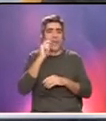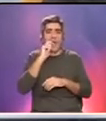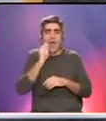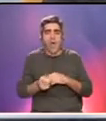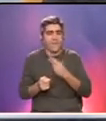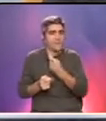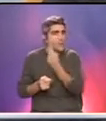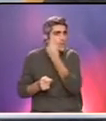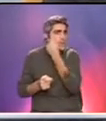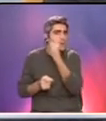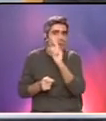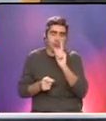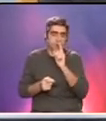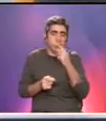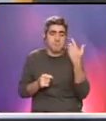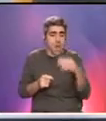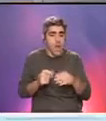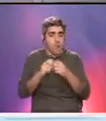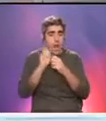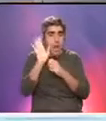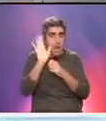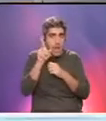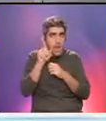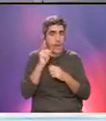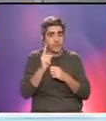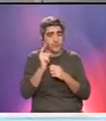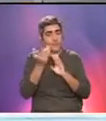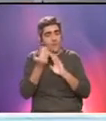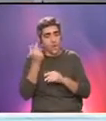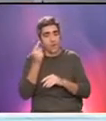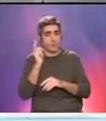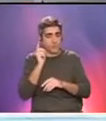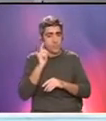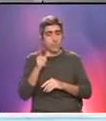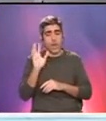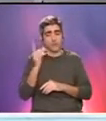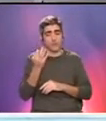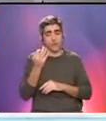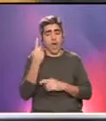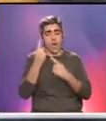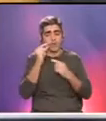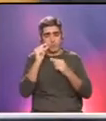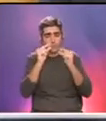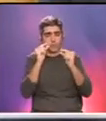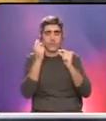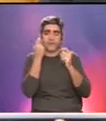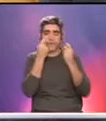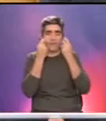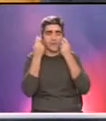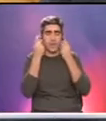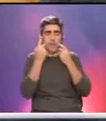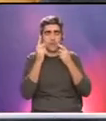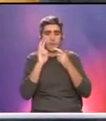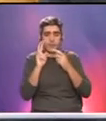raiz, está tudo bem. Não, está tudo é mau. O problema está lá. O problema está lá. E o que aconteceu nele foi que o maxilar dele, se nós formos